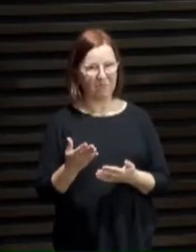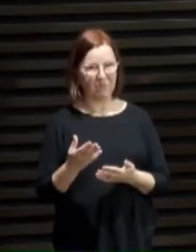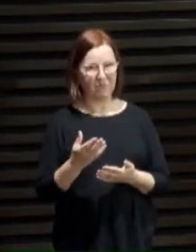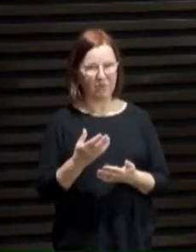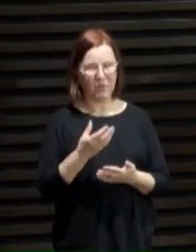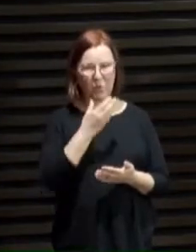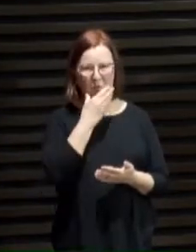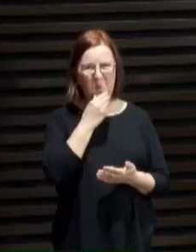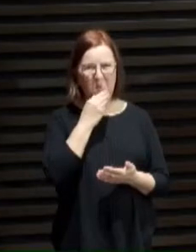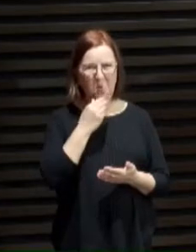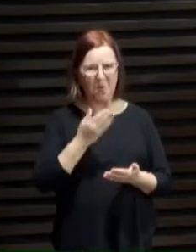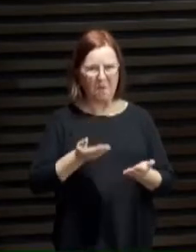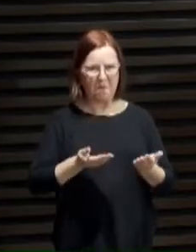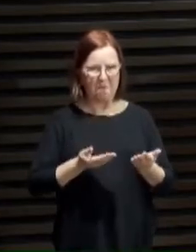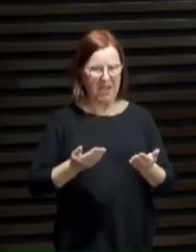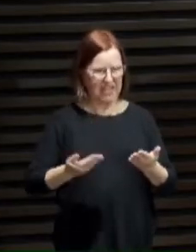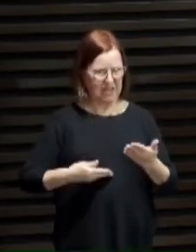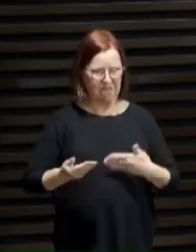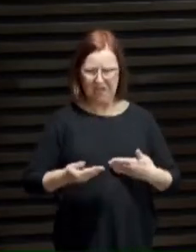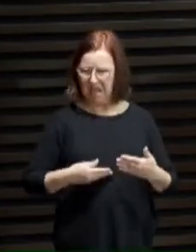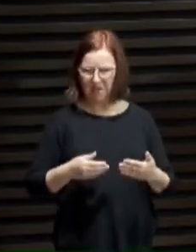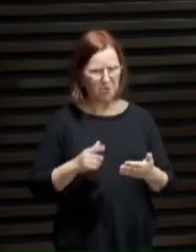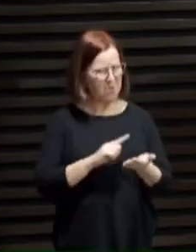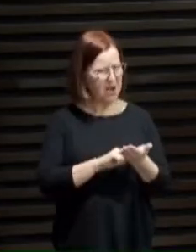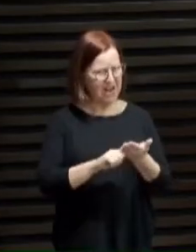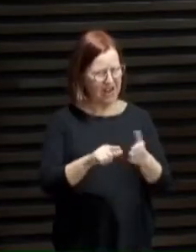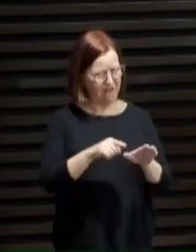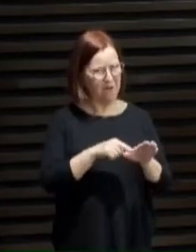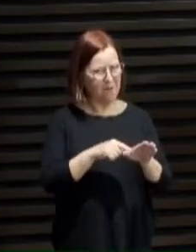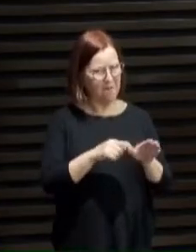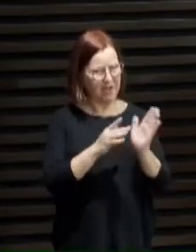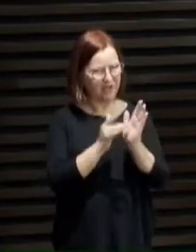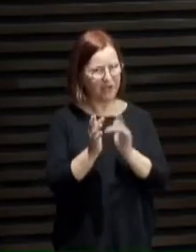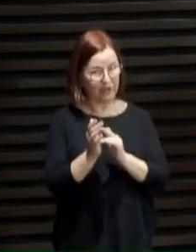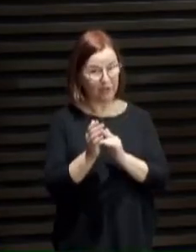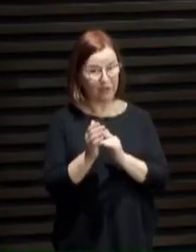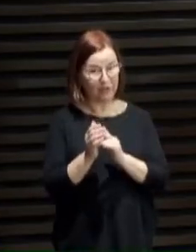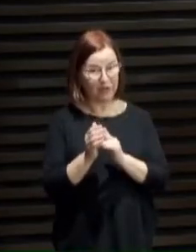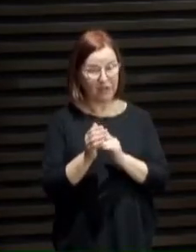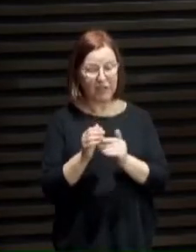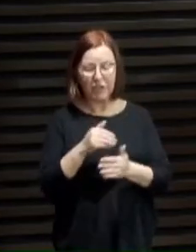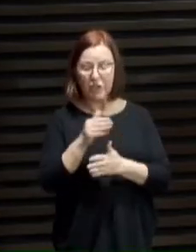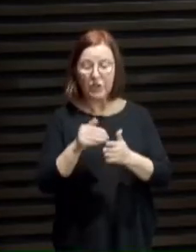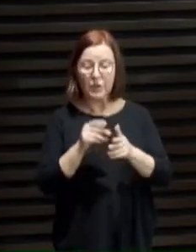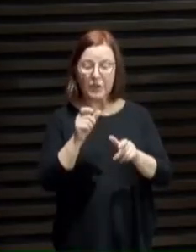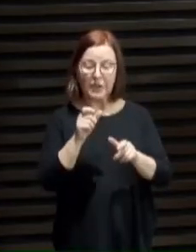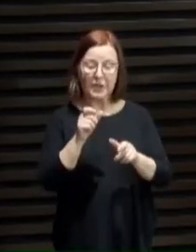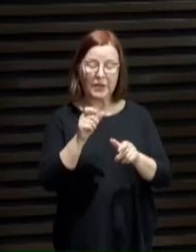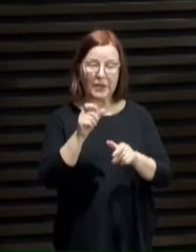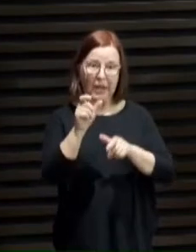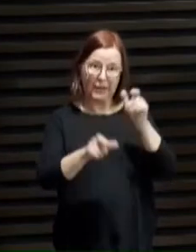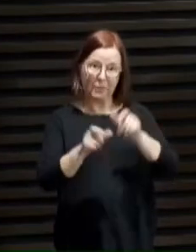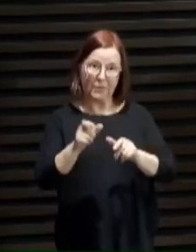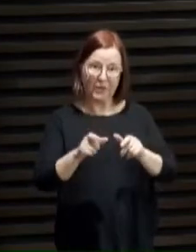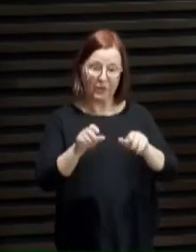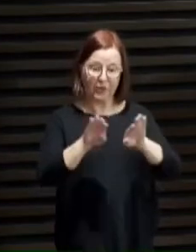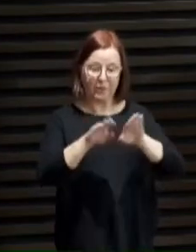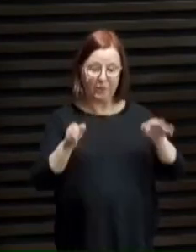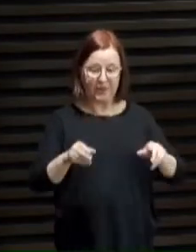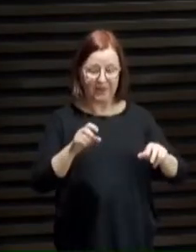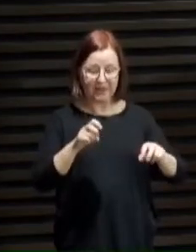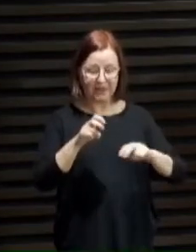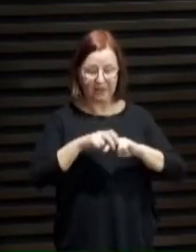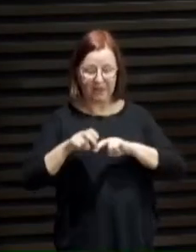Jesus. E de todos os que estão sentados à mesa, apenas Jesus está com os pés